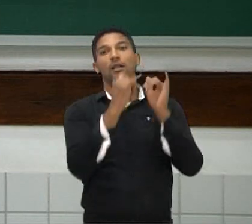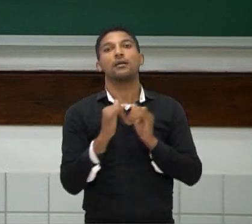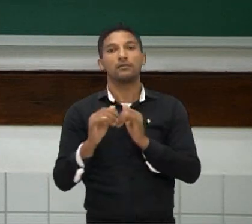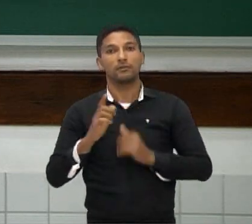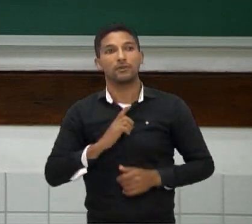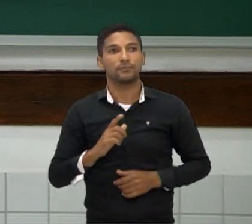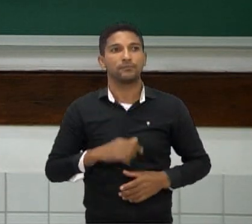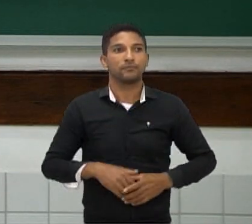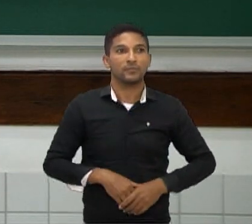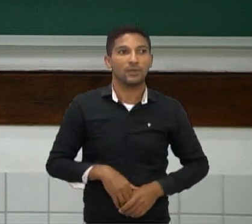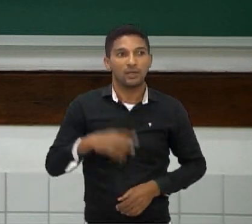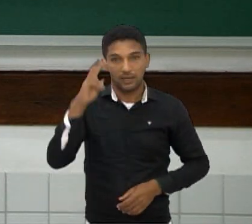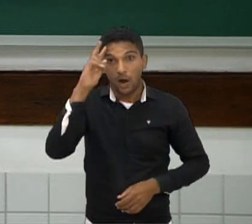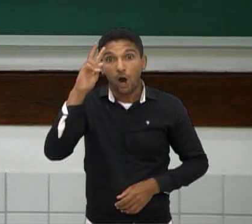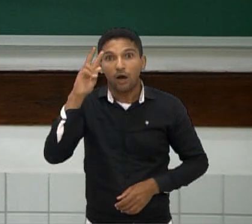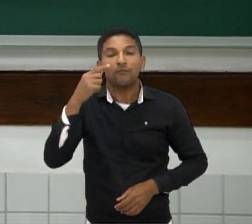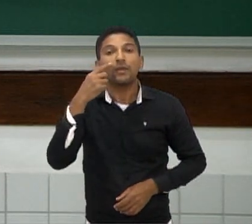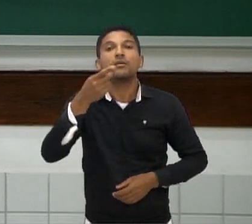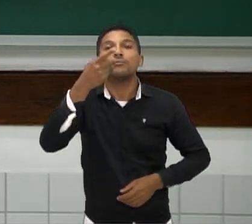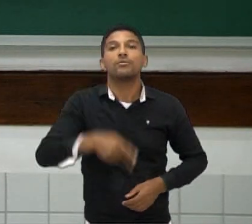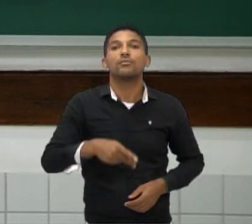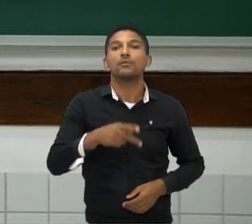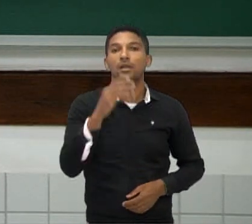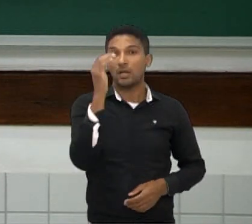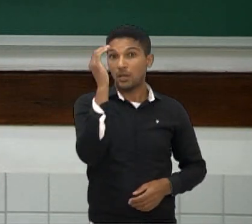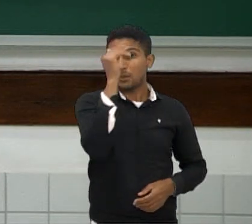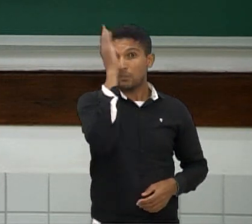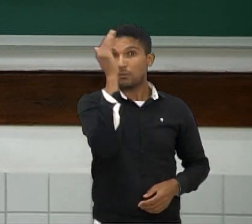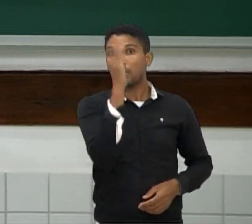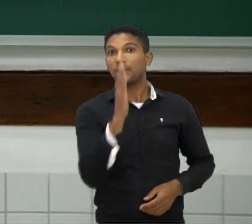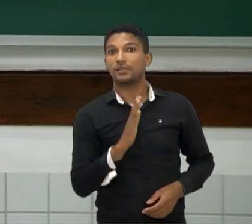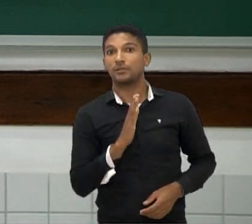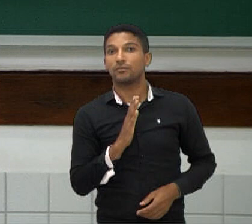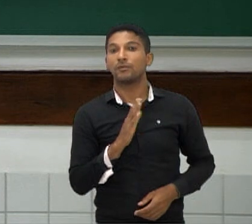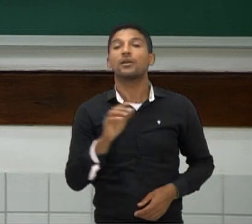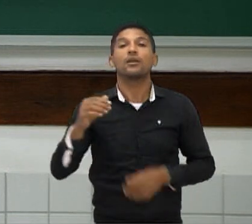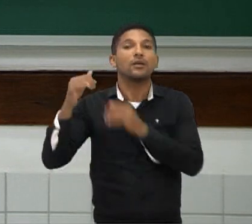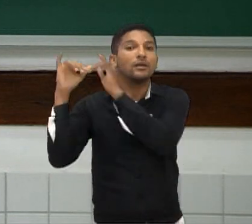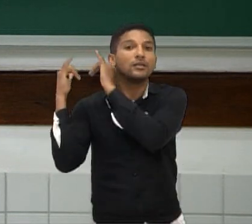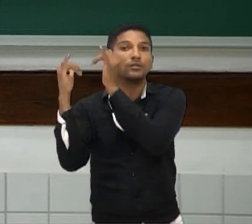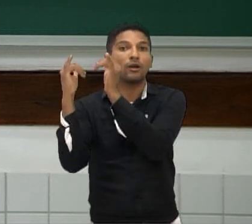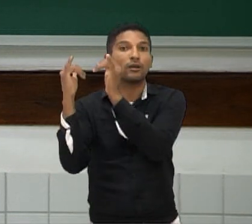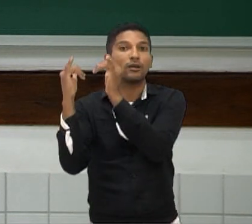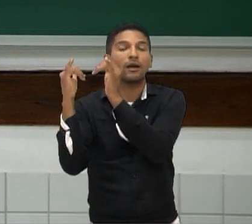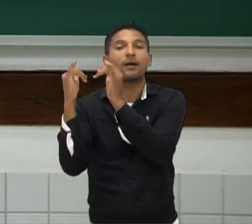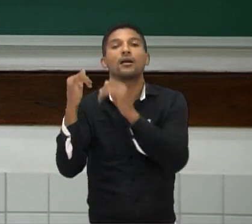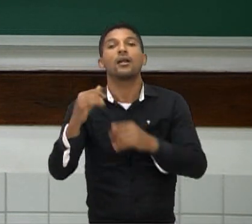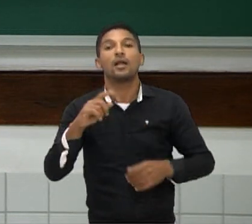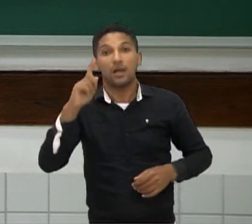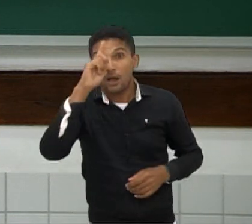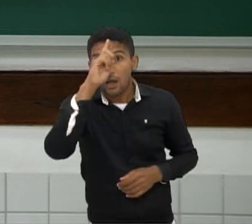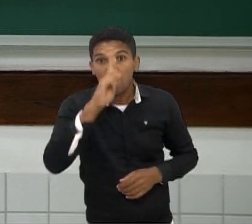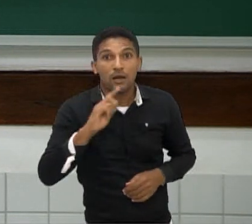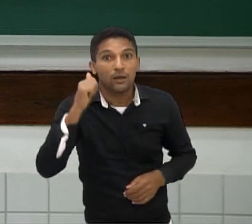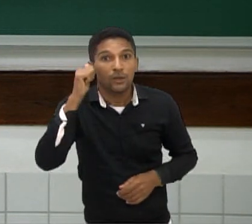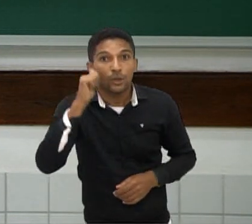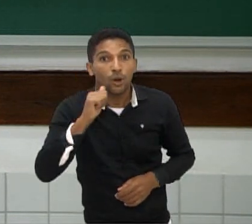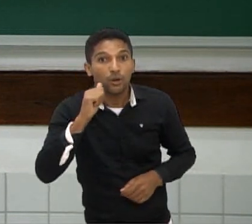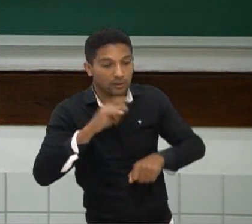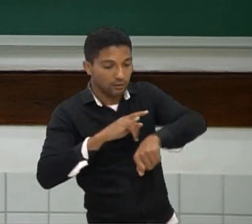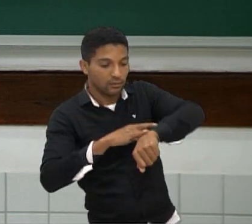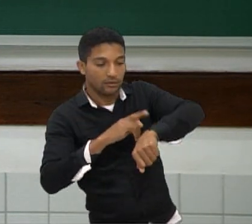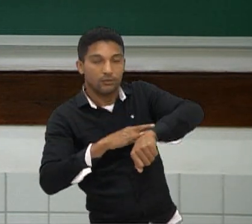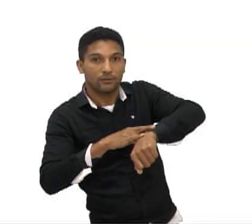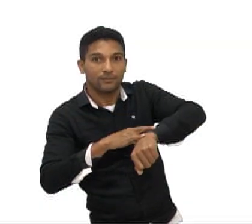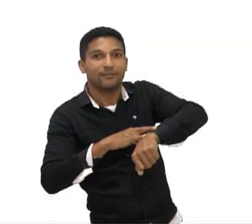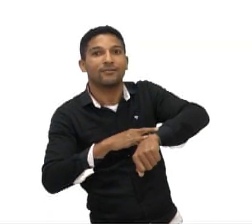Loira do Banheiro, no Brasil, América do Sul. E Llorona, México, América do Norte. Aqui